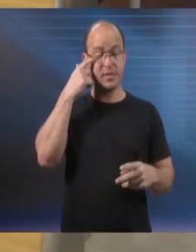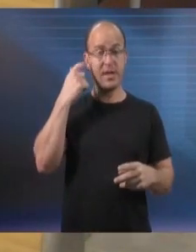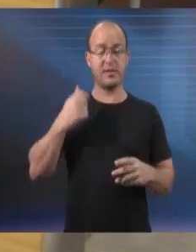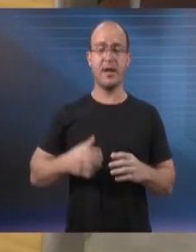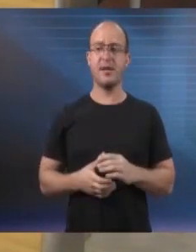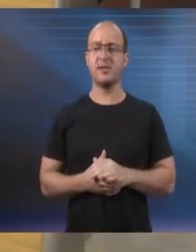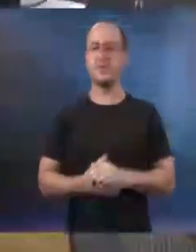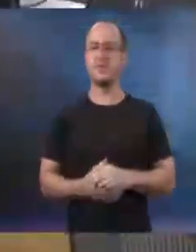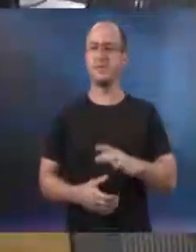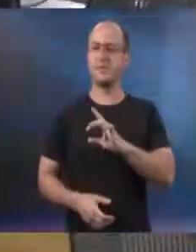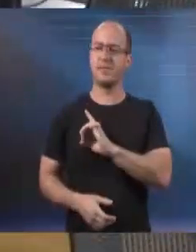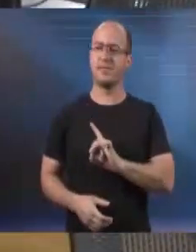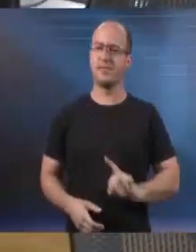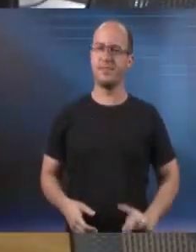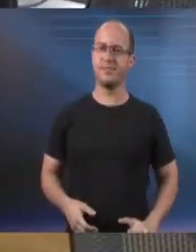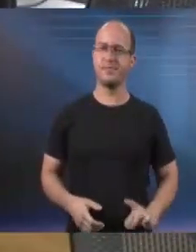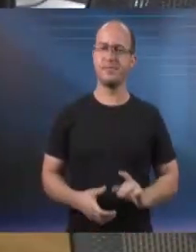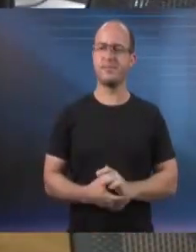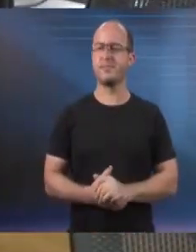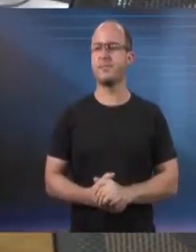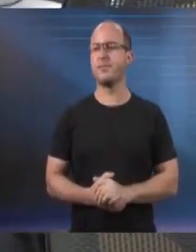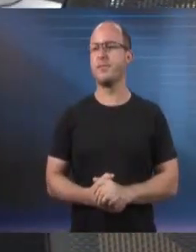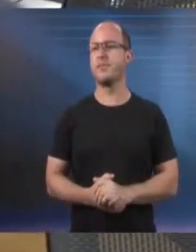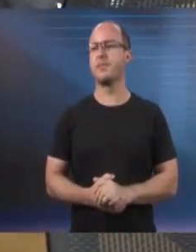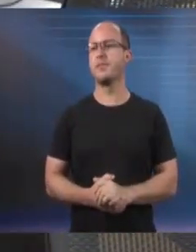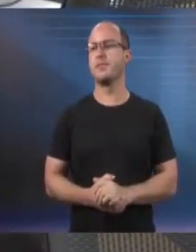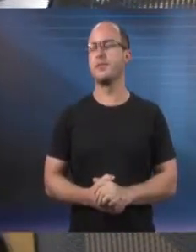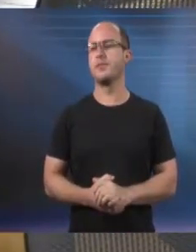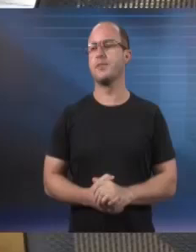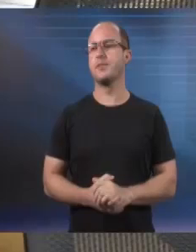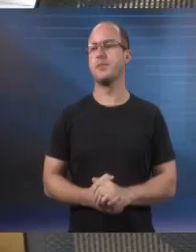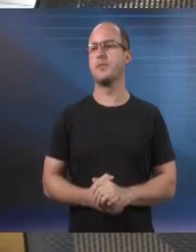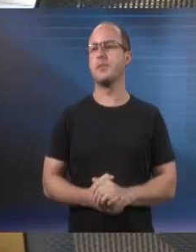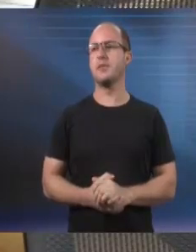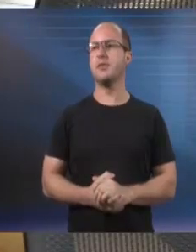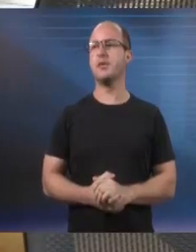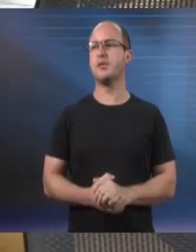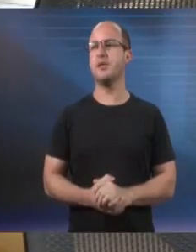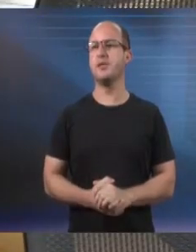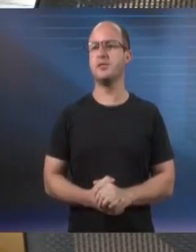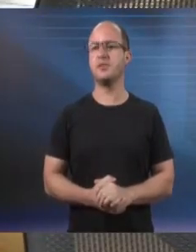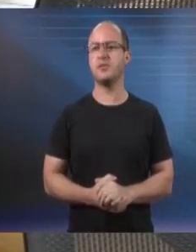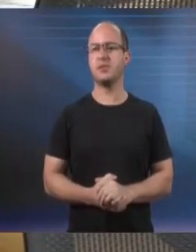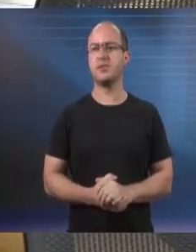senhores deputados, os alunos que estão aqui nos visitando,